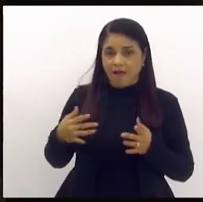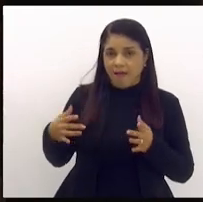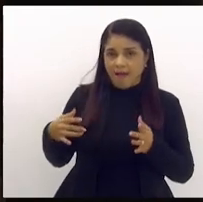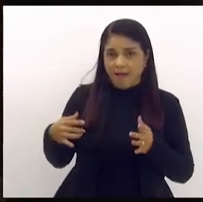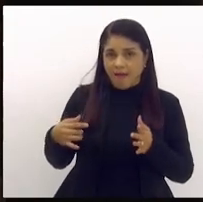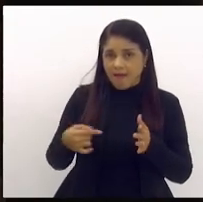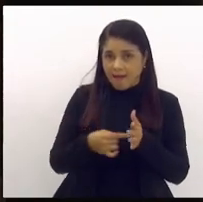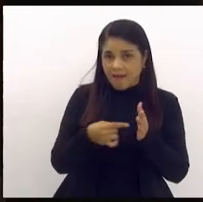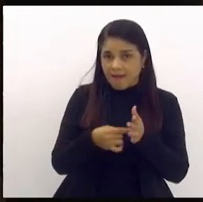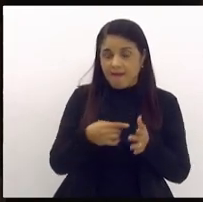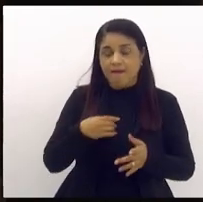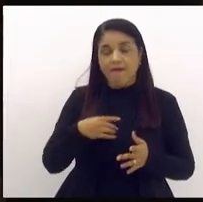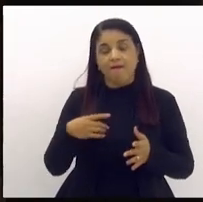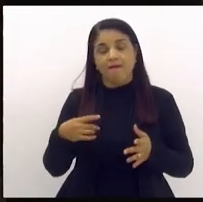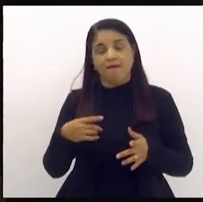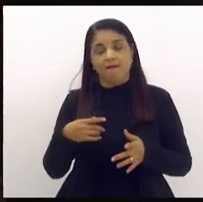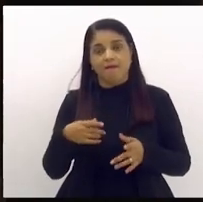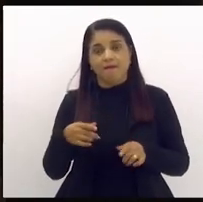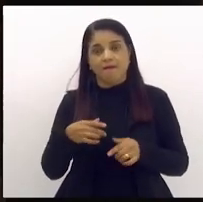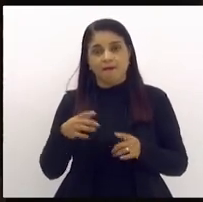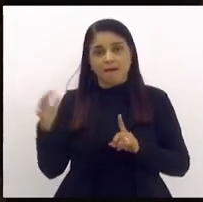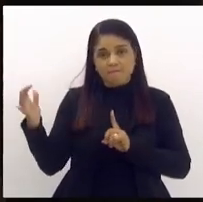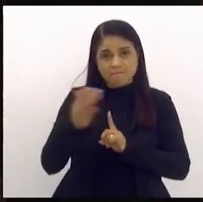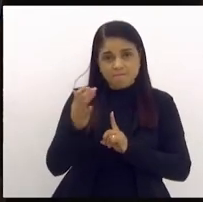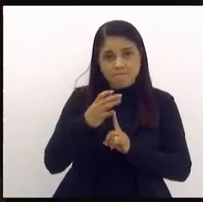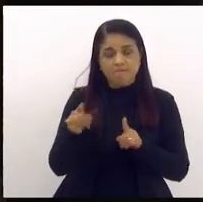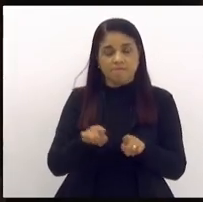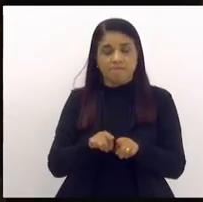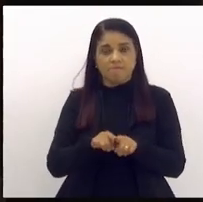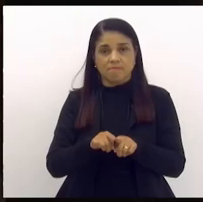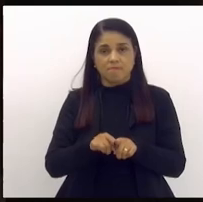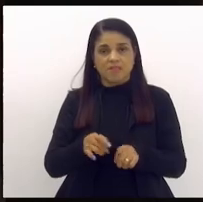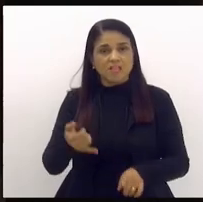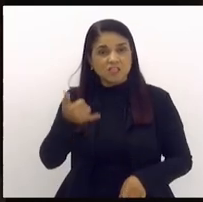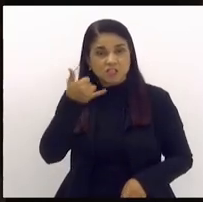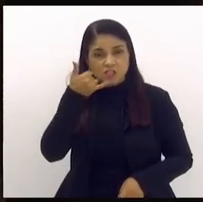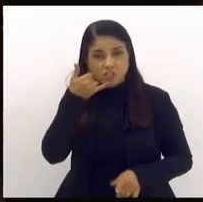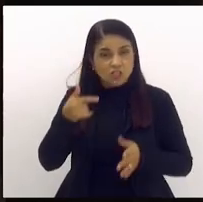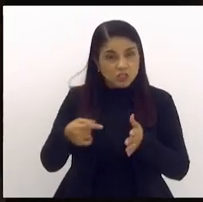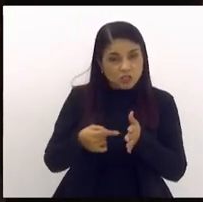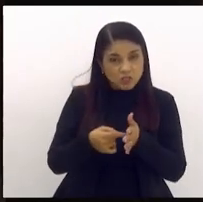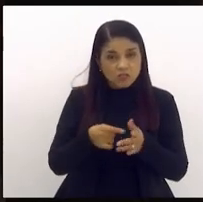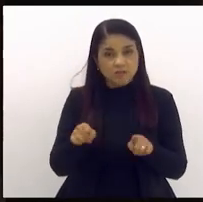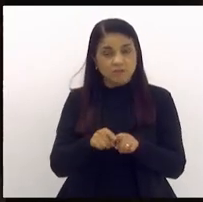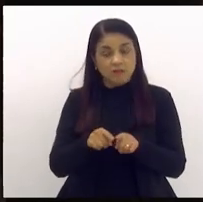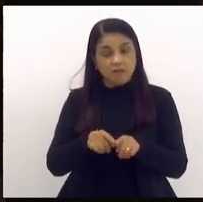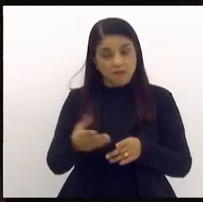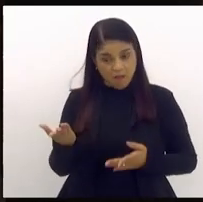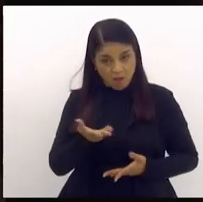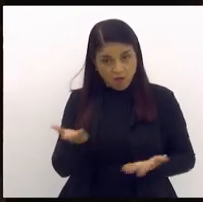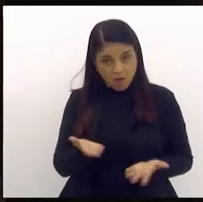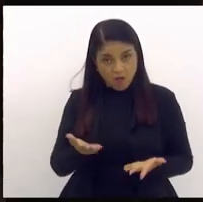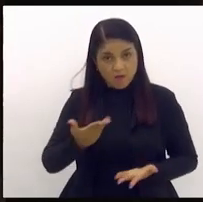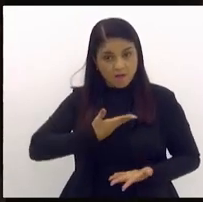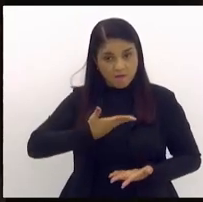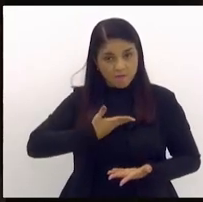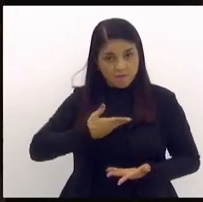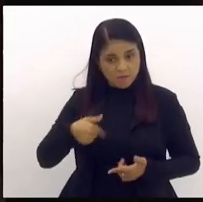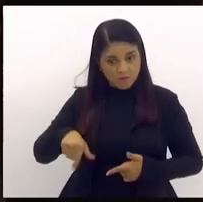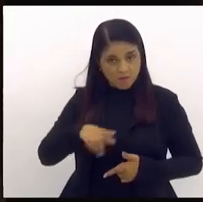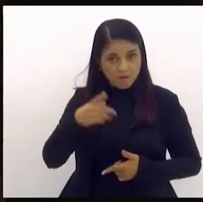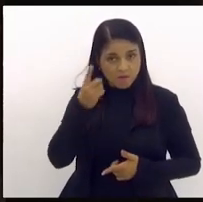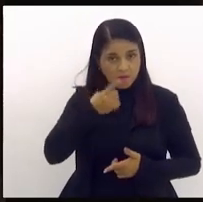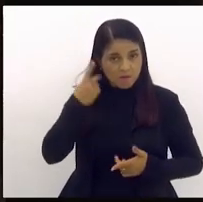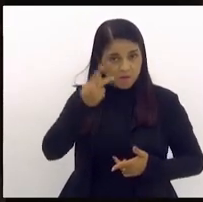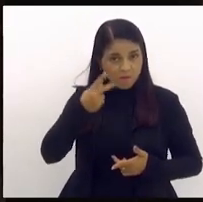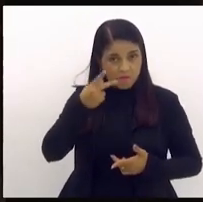montes. Diz que denúncia aos montes. E agora, colegas dessa casa articulando para produzir